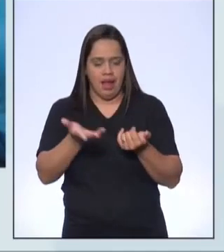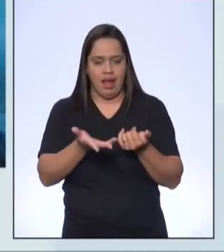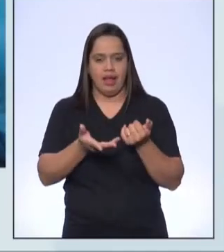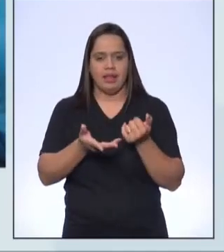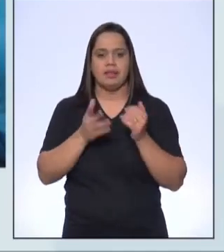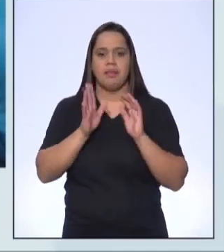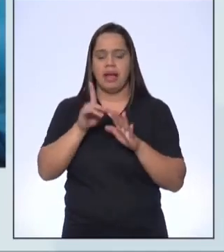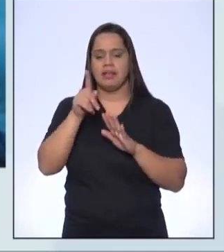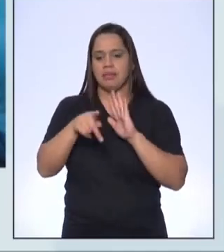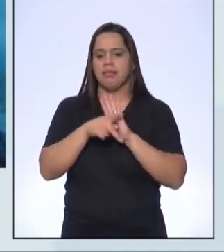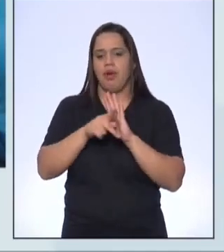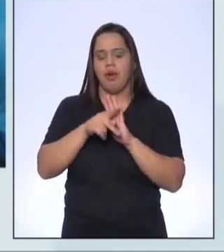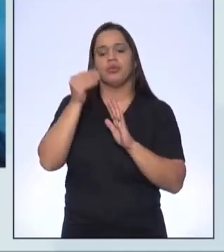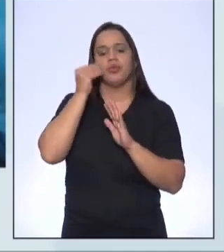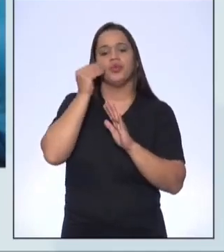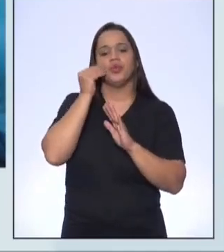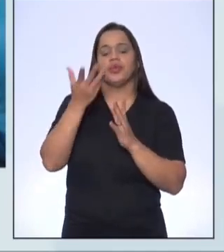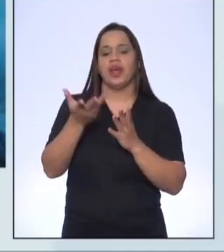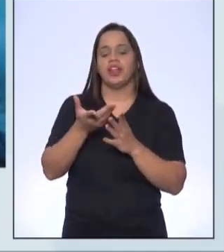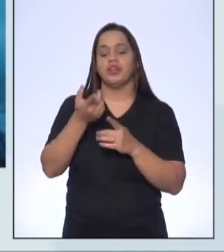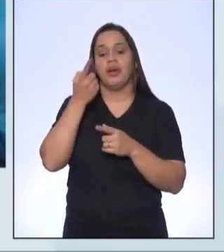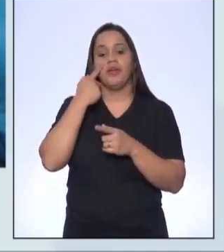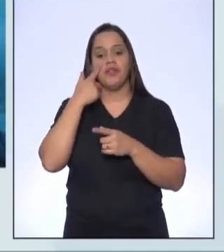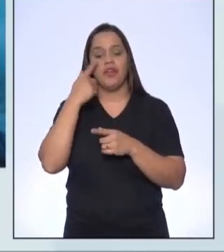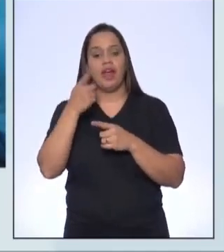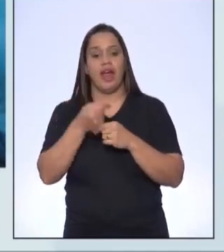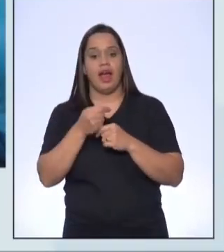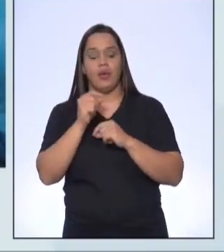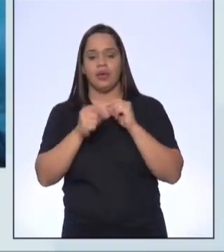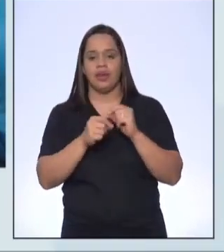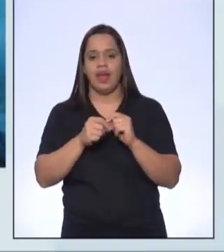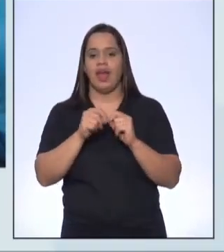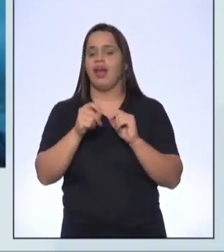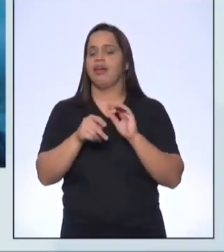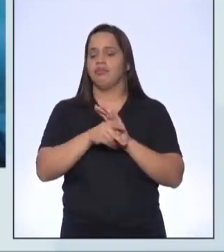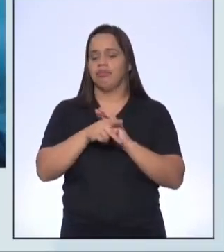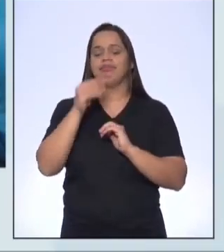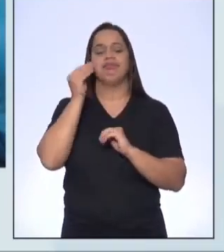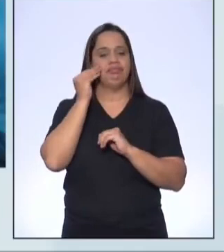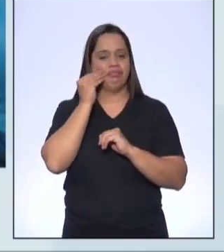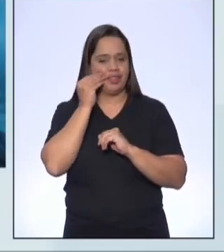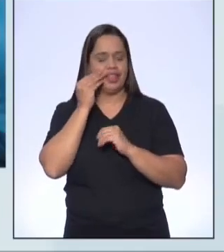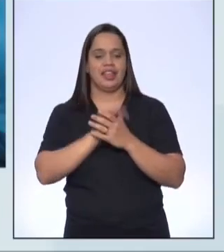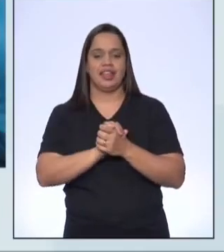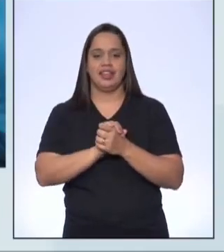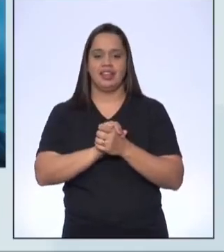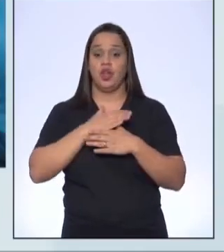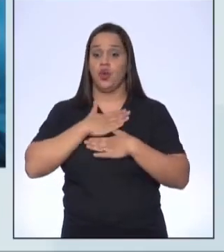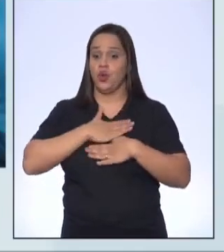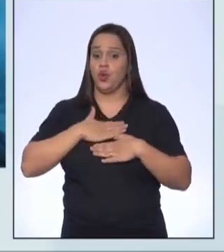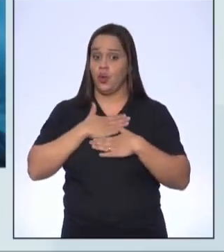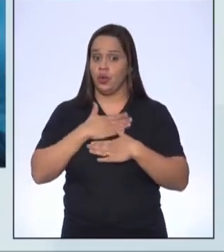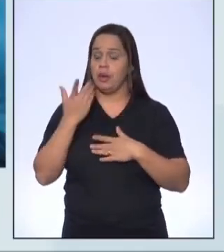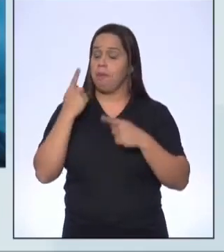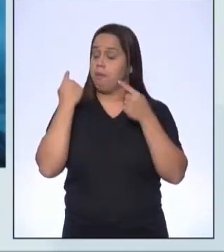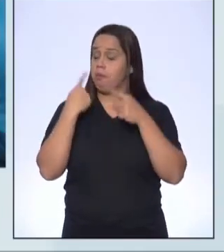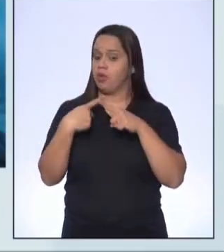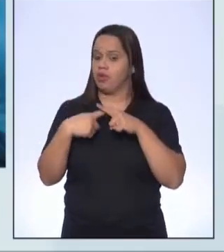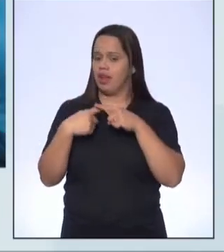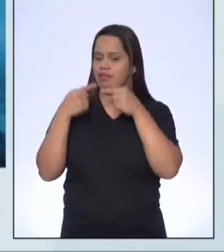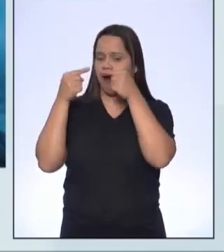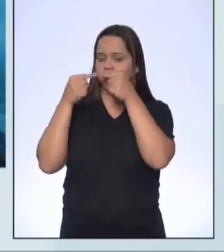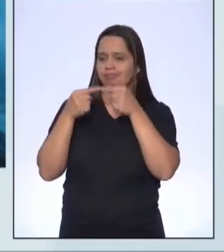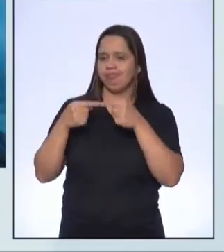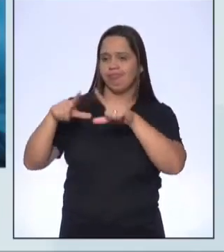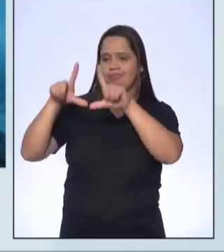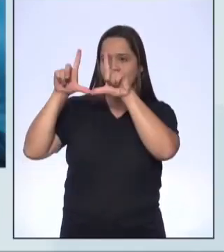mesmo. Então, mas de fato é um teste. E eu gostei muito deste, porque ele associou a